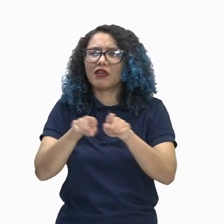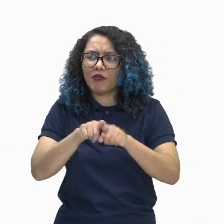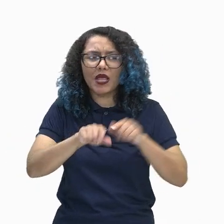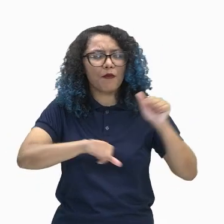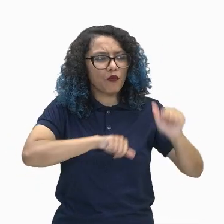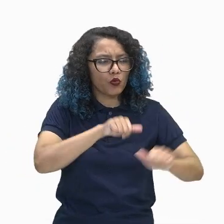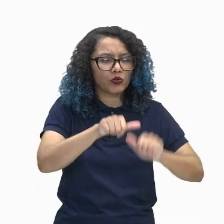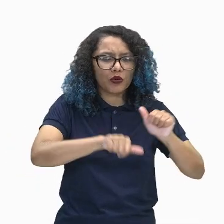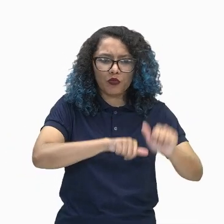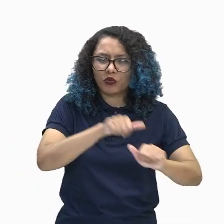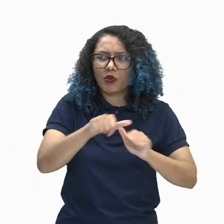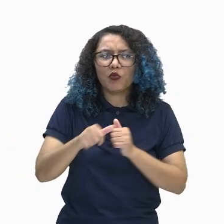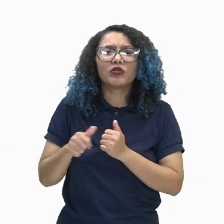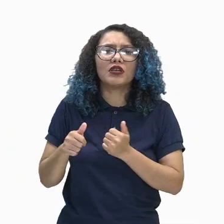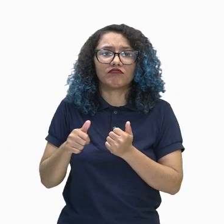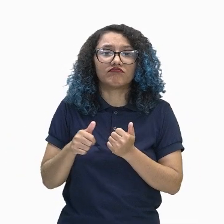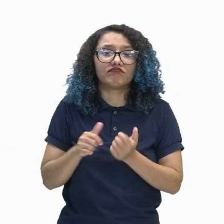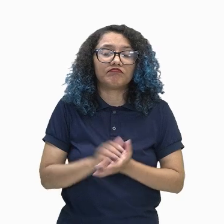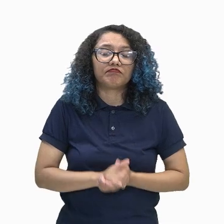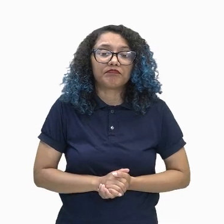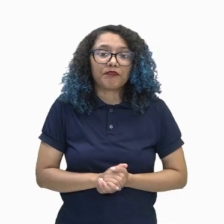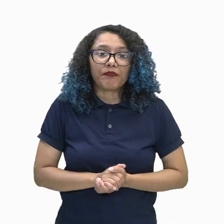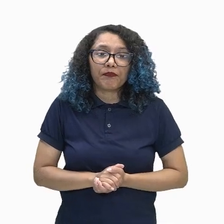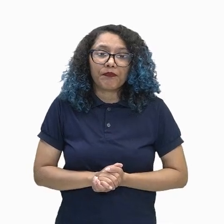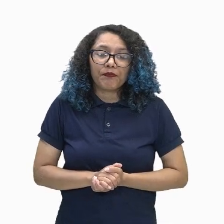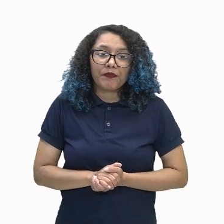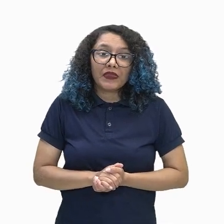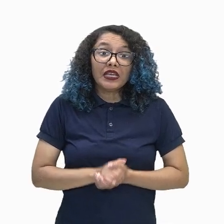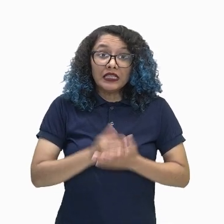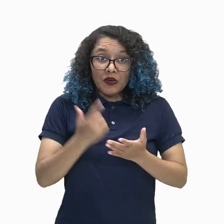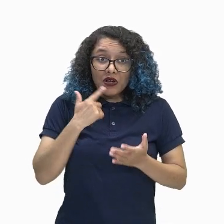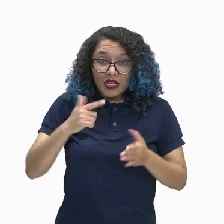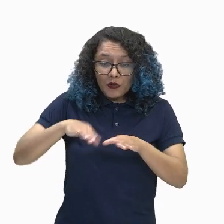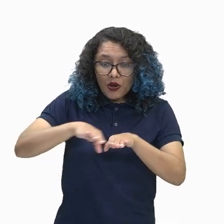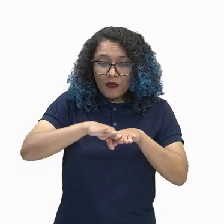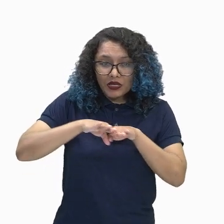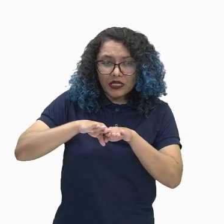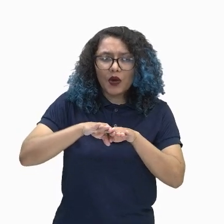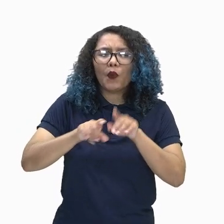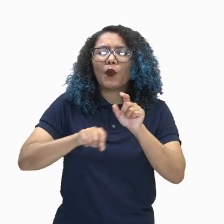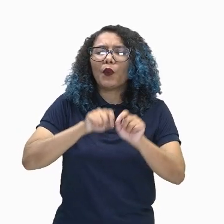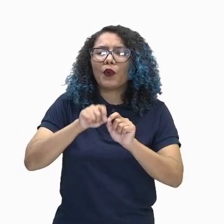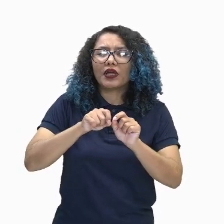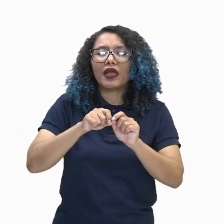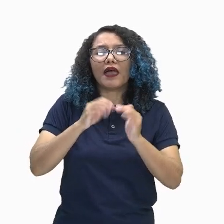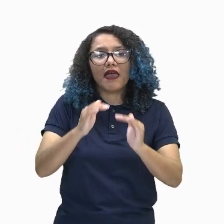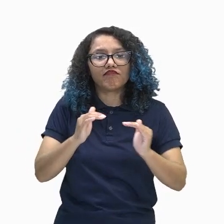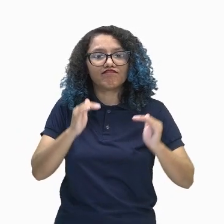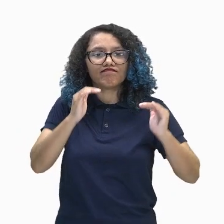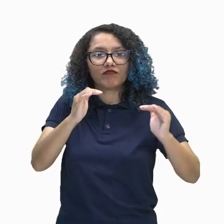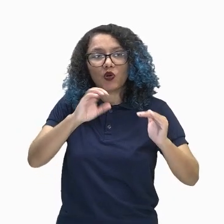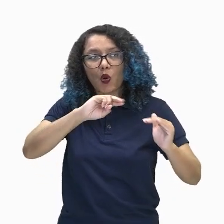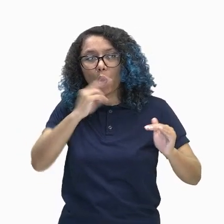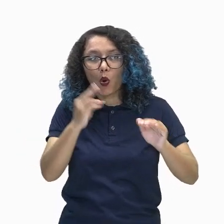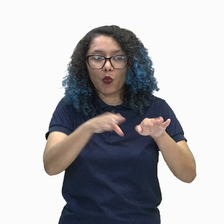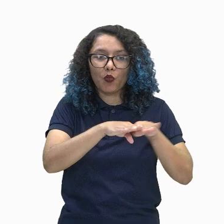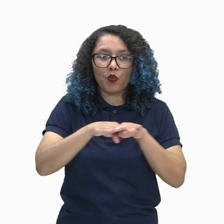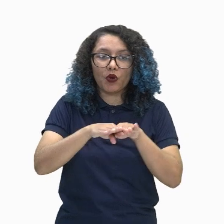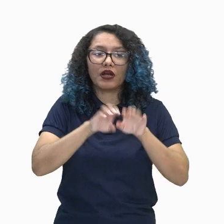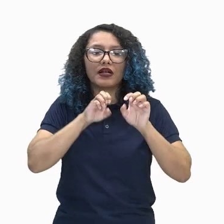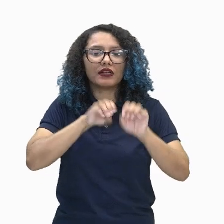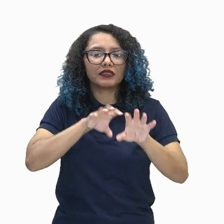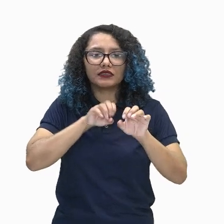fenômeno. Então, a língua padrão, que é a linguagem culta ou padronizada, é aquela ensinada